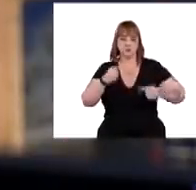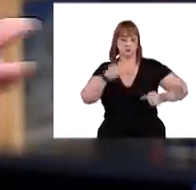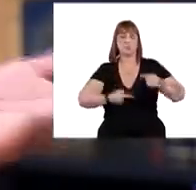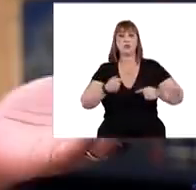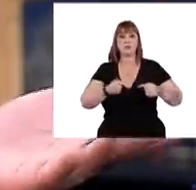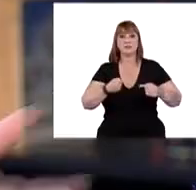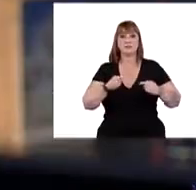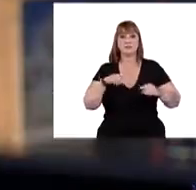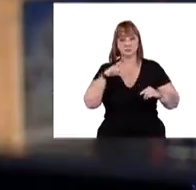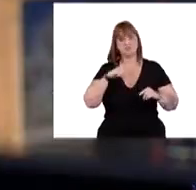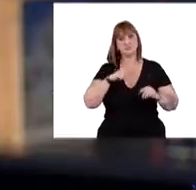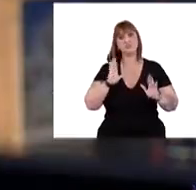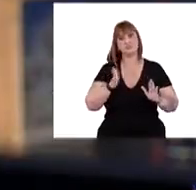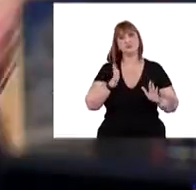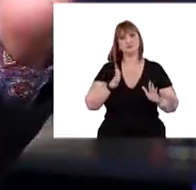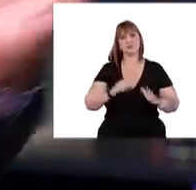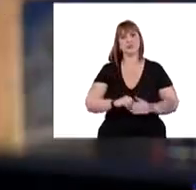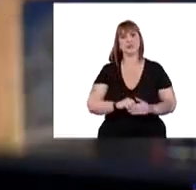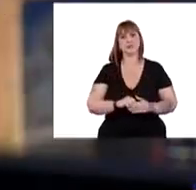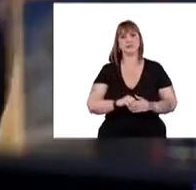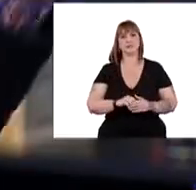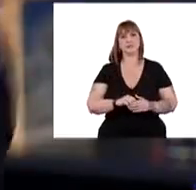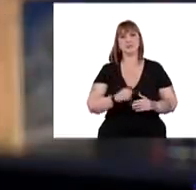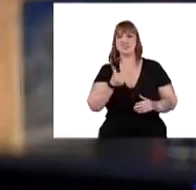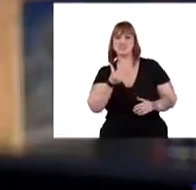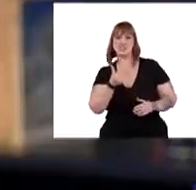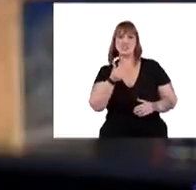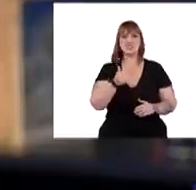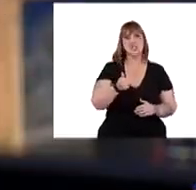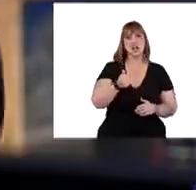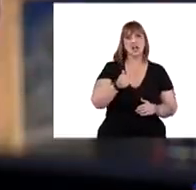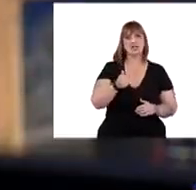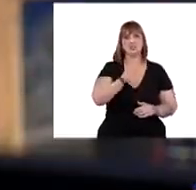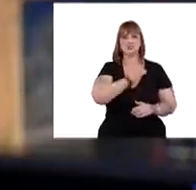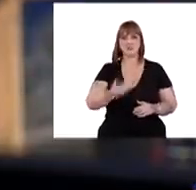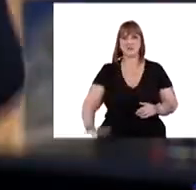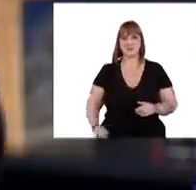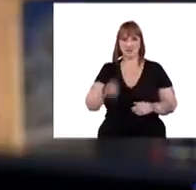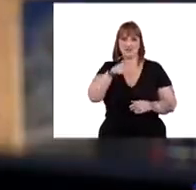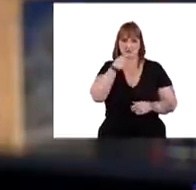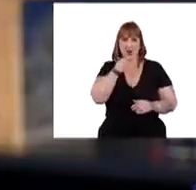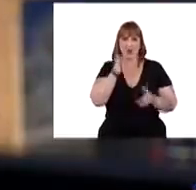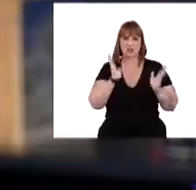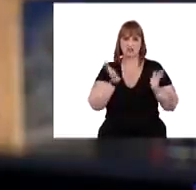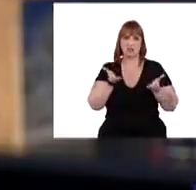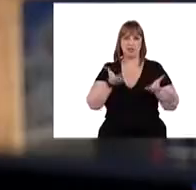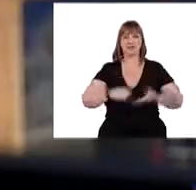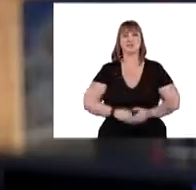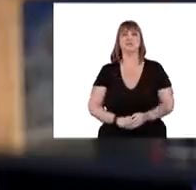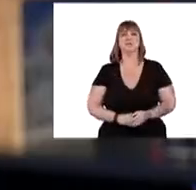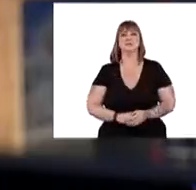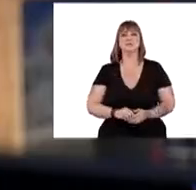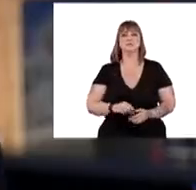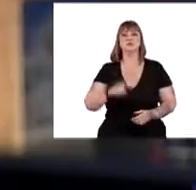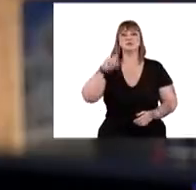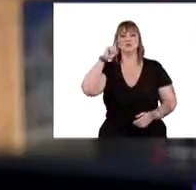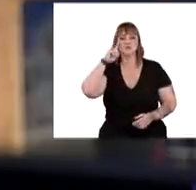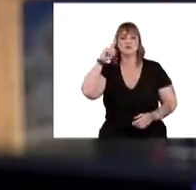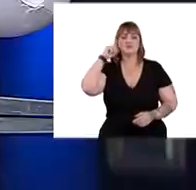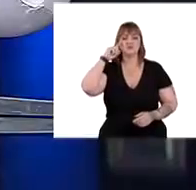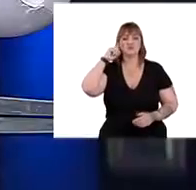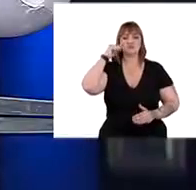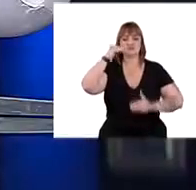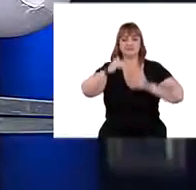gente já teve aí, claro, né, 6, 7 presidentes, né, que você citou aí, e a gente, cada dia mais, é